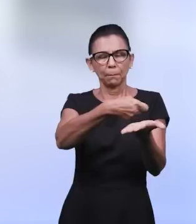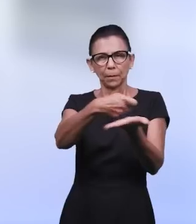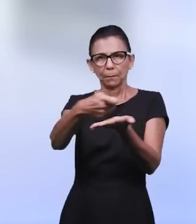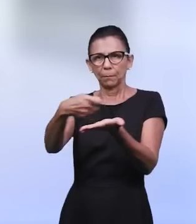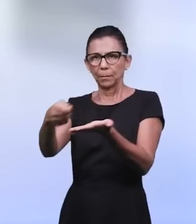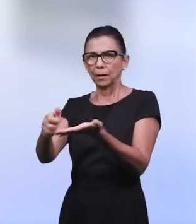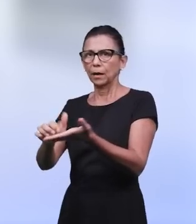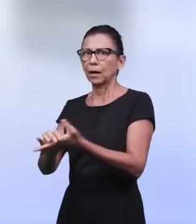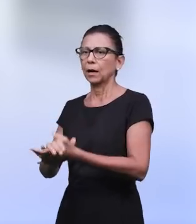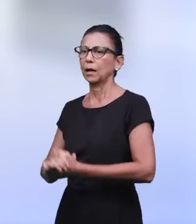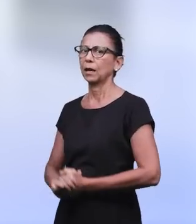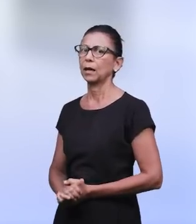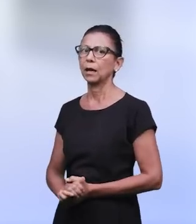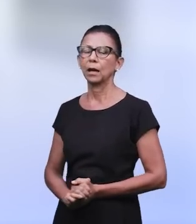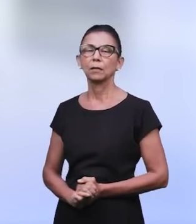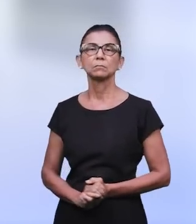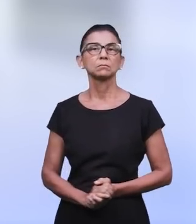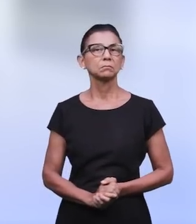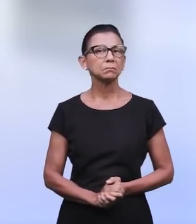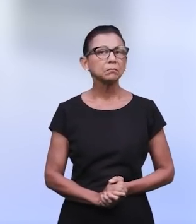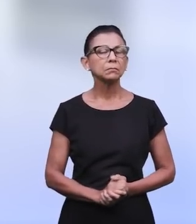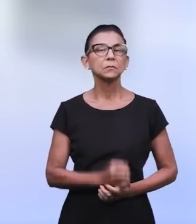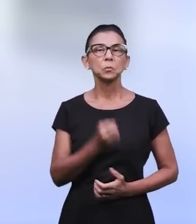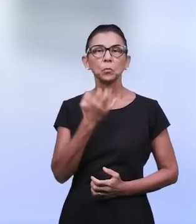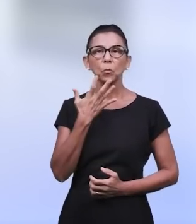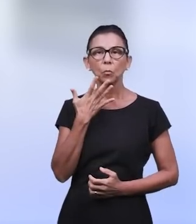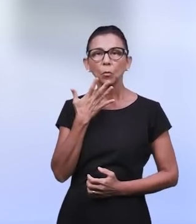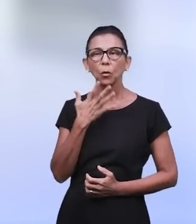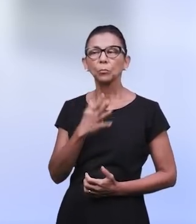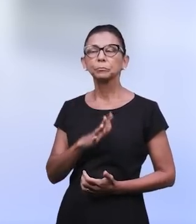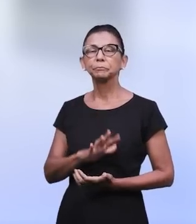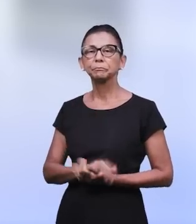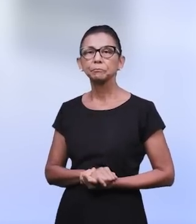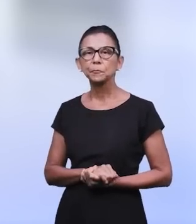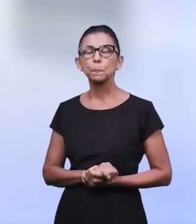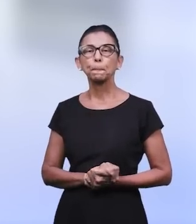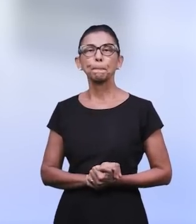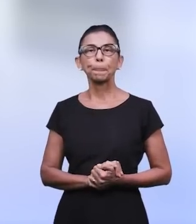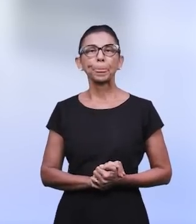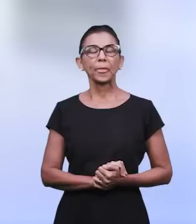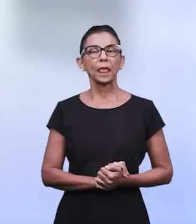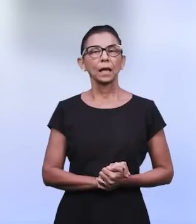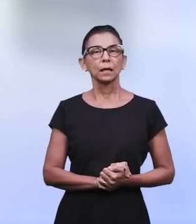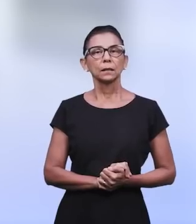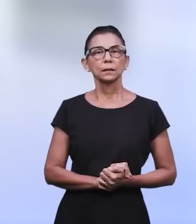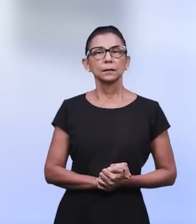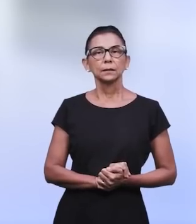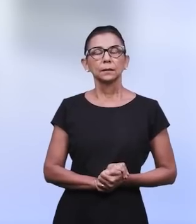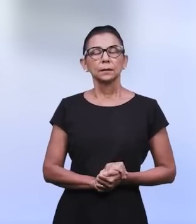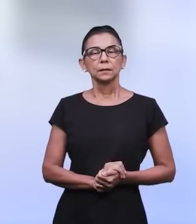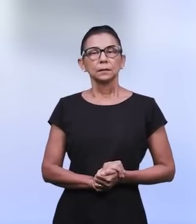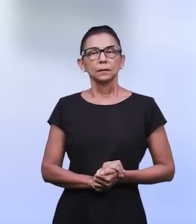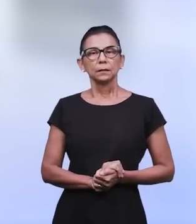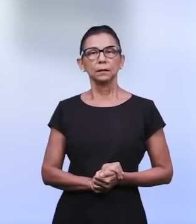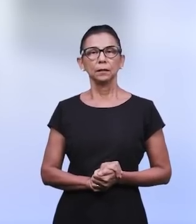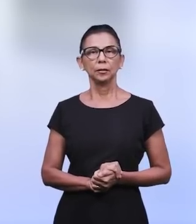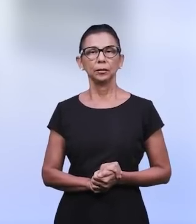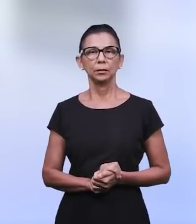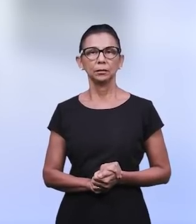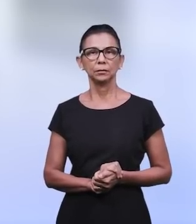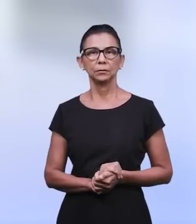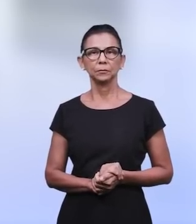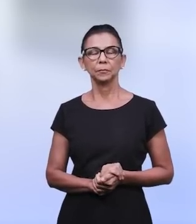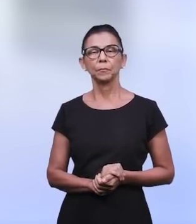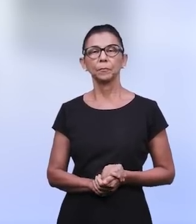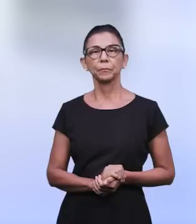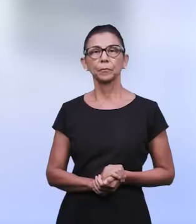irmãos relatam que nem viram a hora passar. A entrega dos convites foi concentrada especialmente na rua de trás da Galeria Rocha, pois o